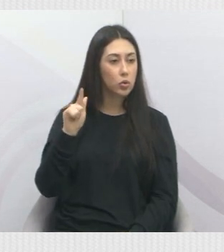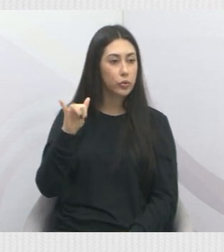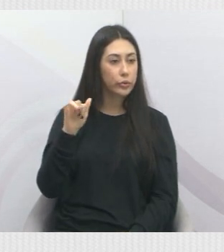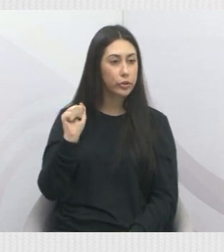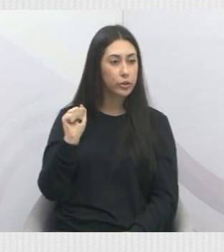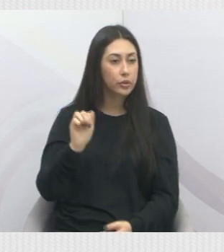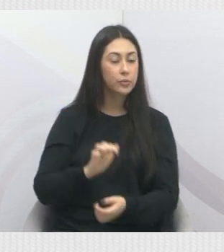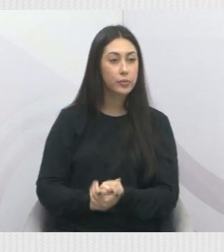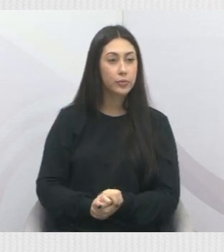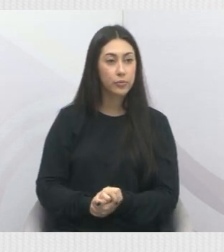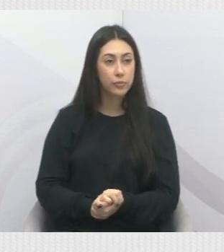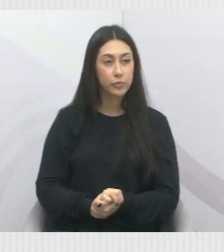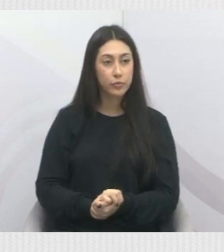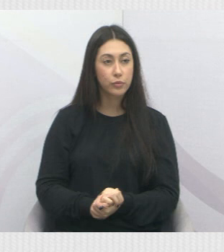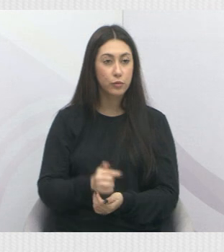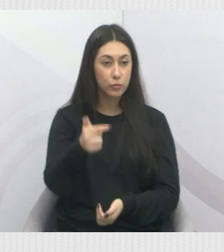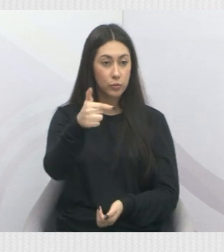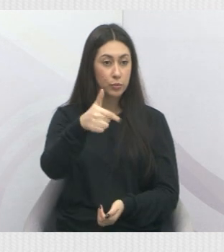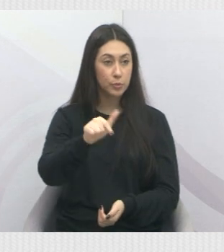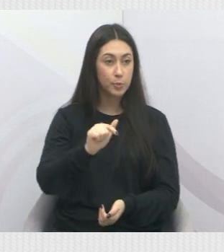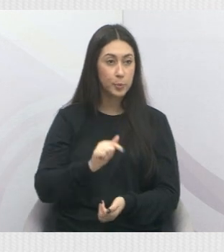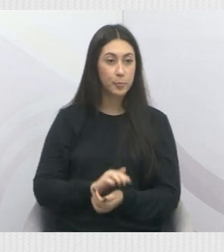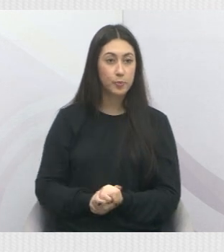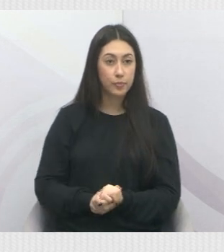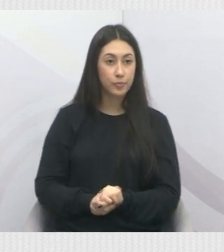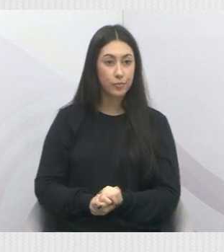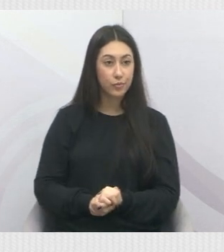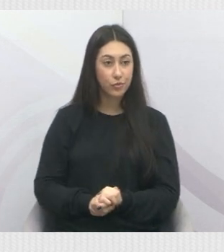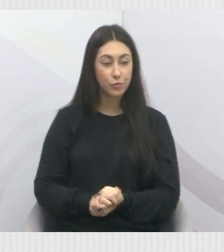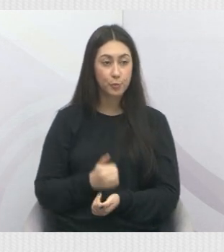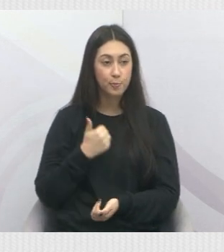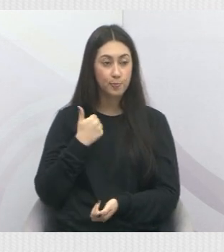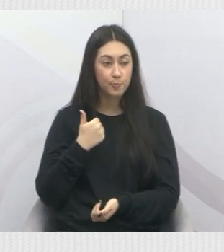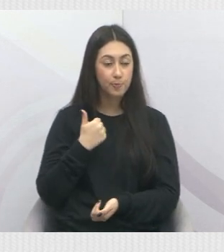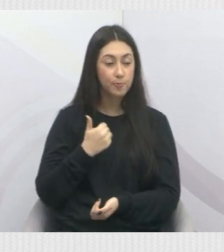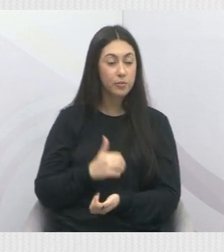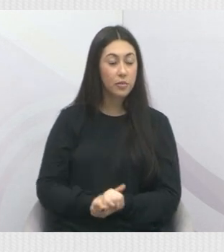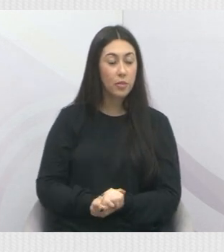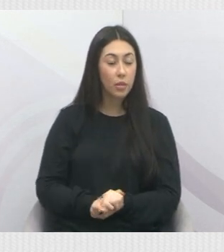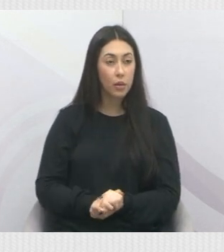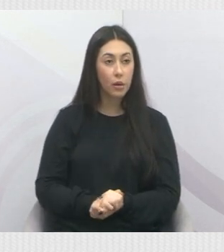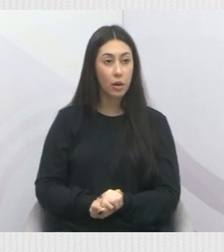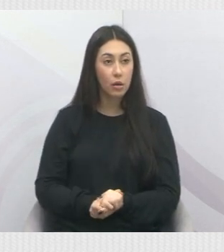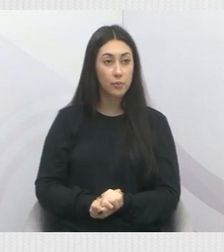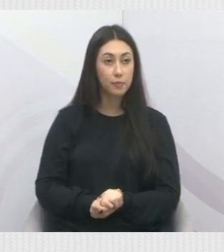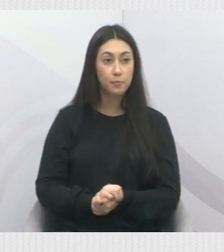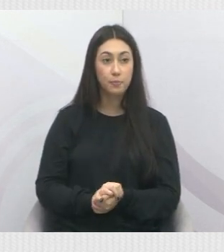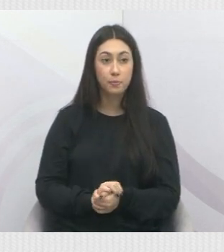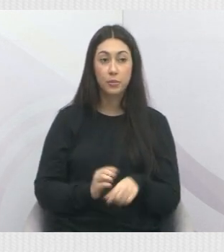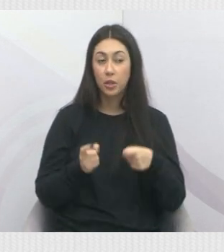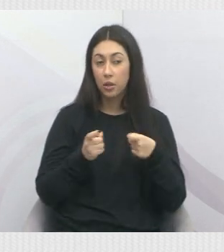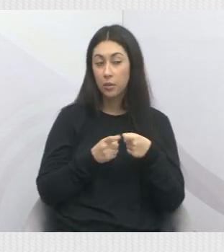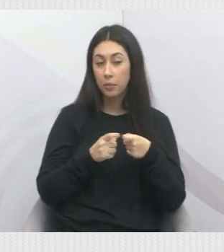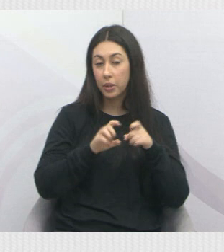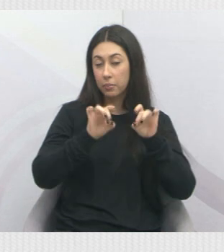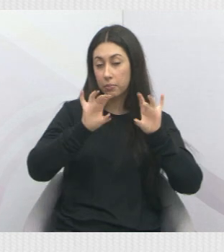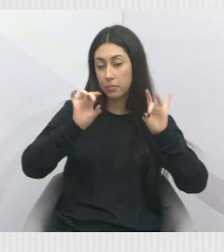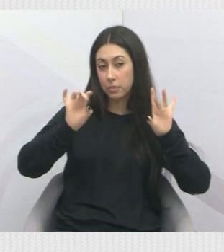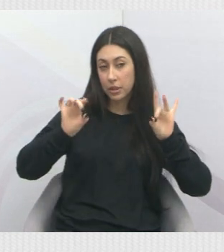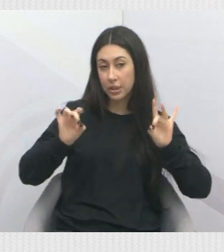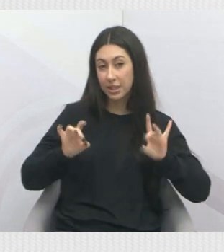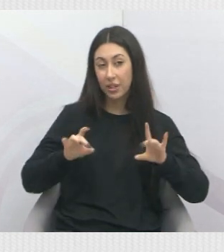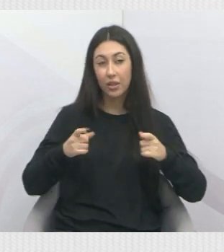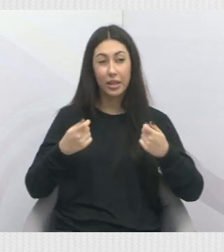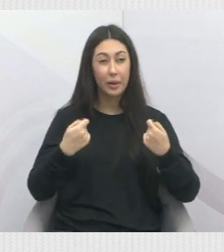no quadrimestre. Próximo slide. Não, isso. Com especialidades com demanda reprimida